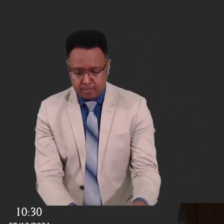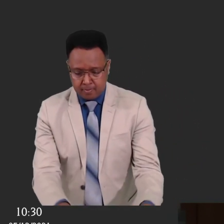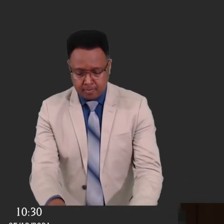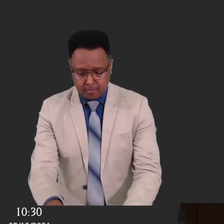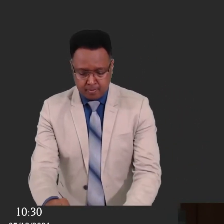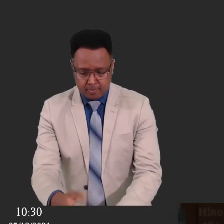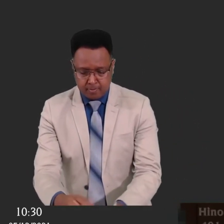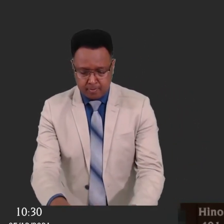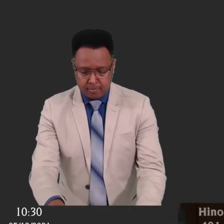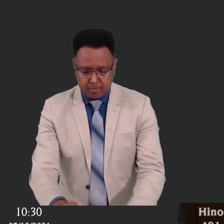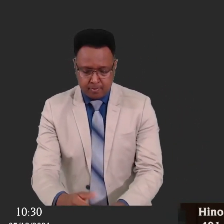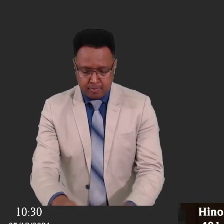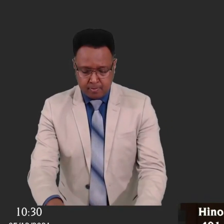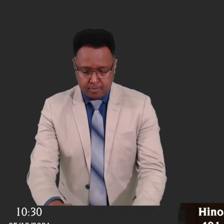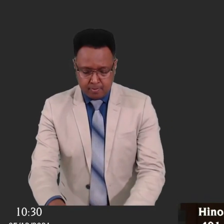401.